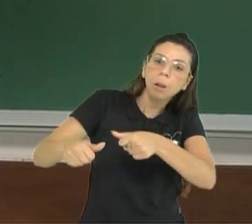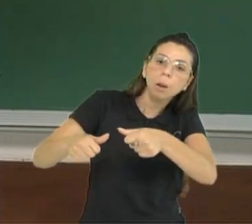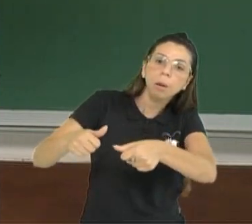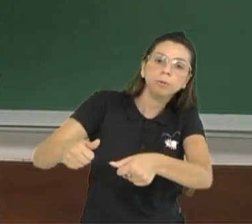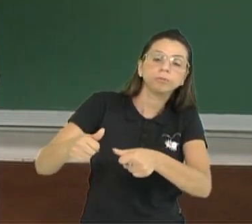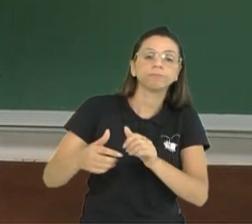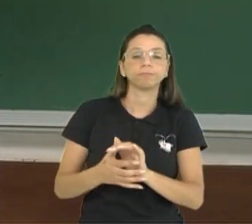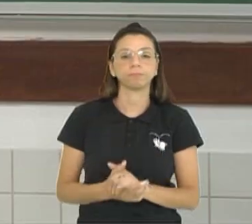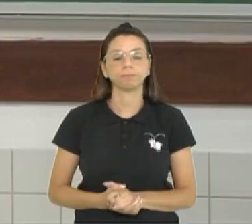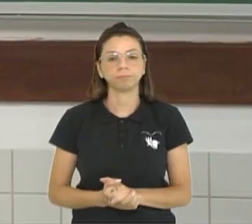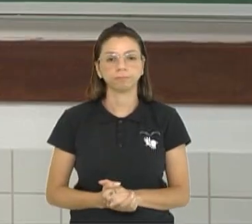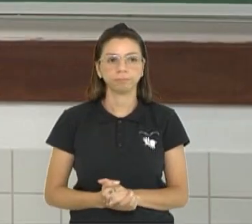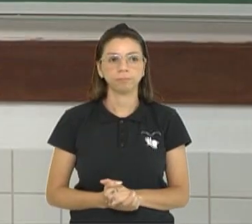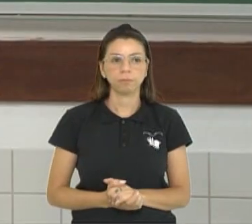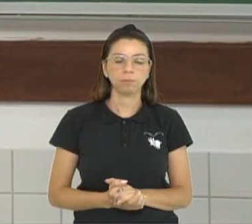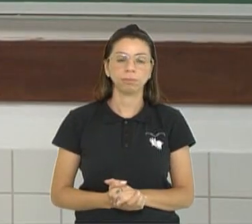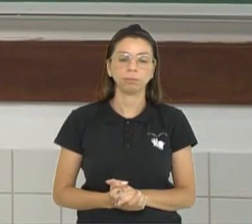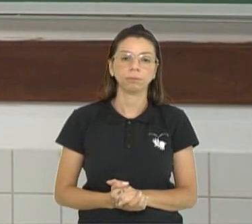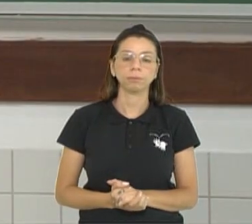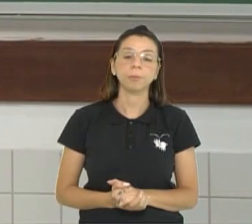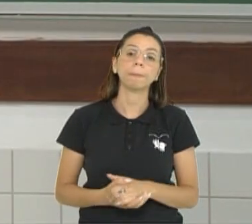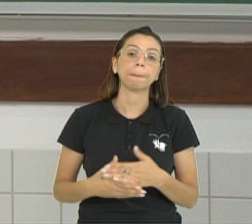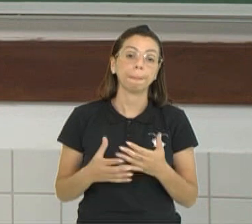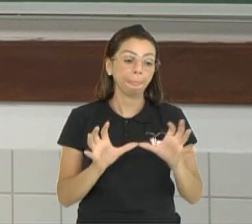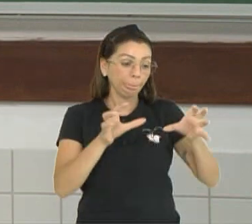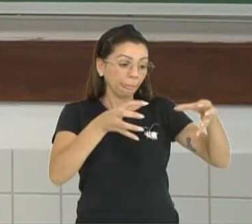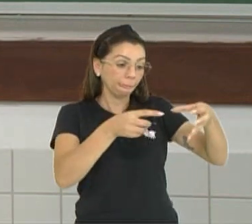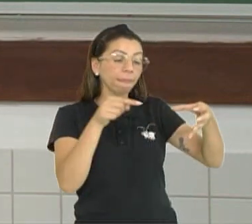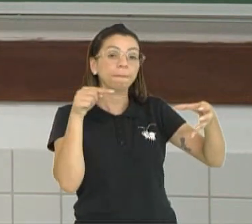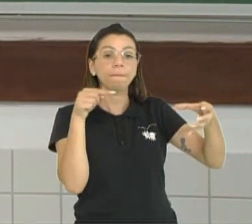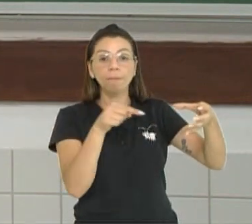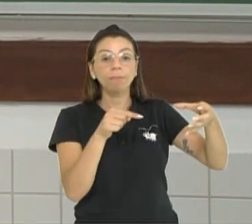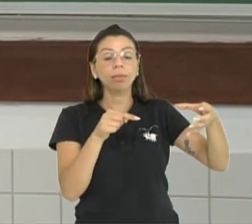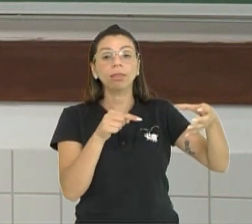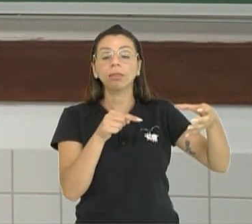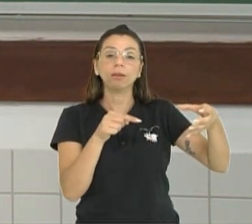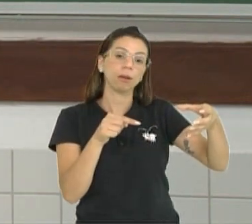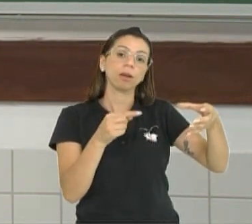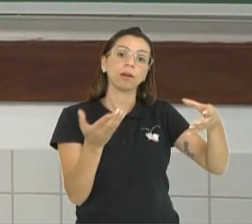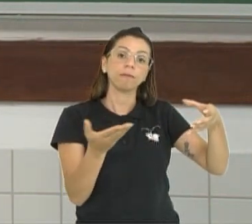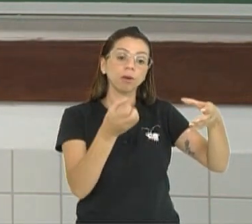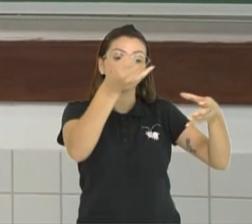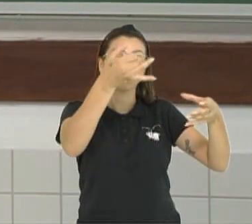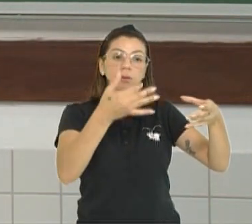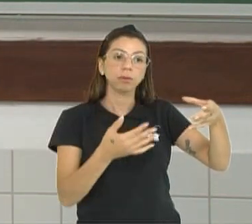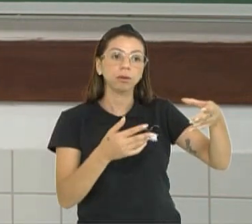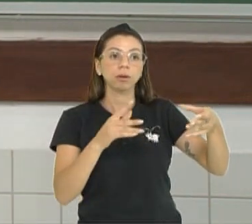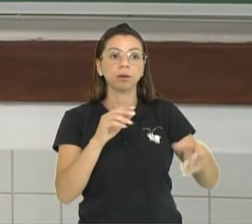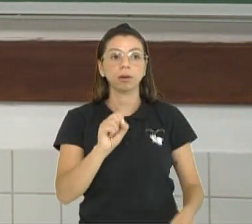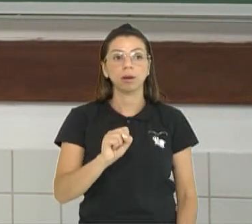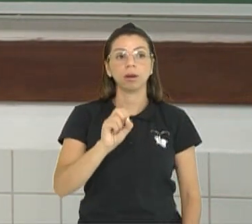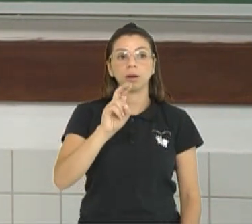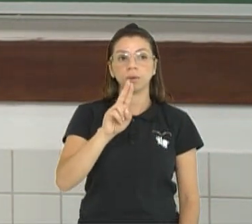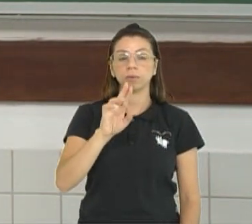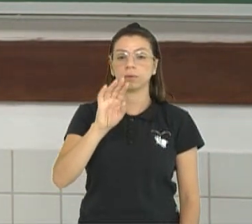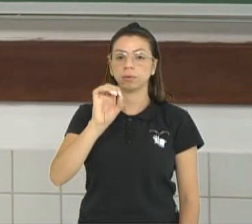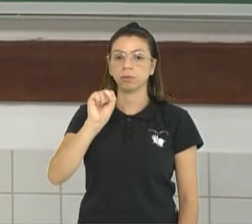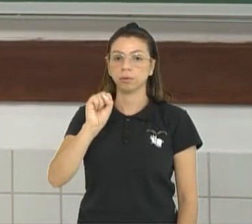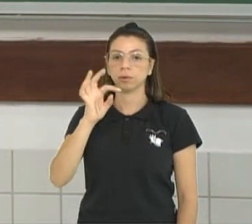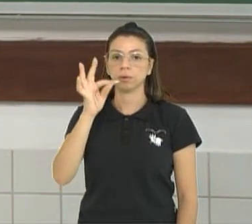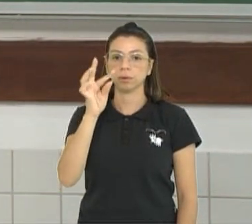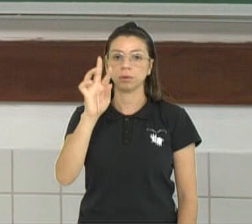evolução. Um dos hominídeos que nós vamos falar aqui são os australopitecos.